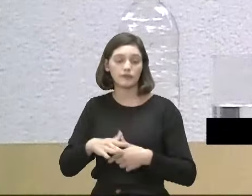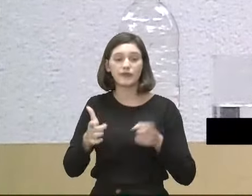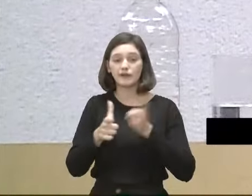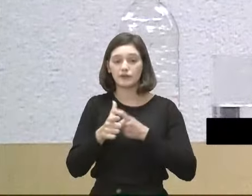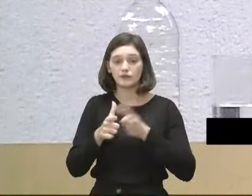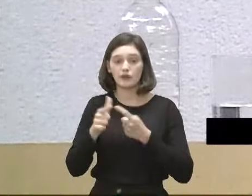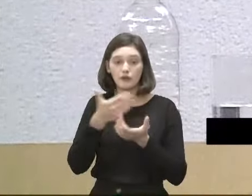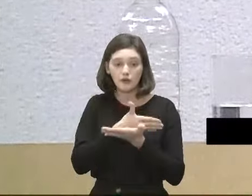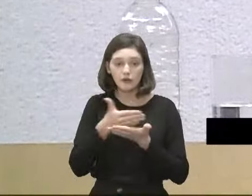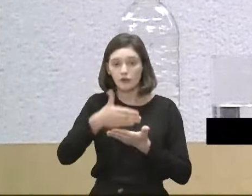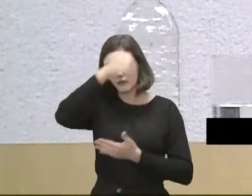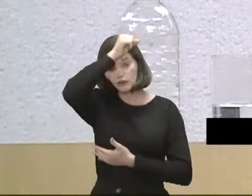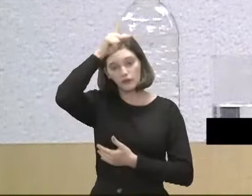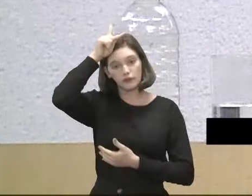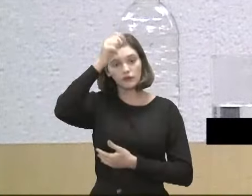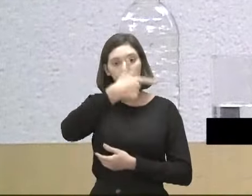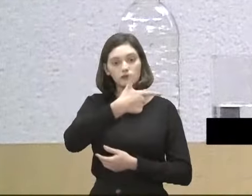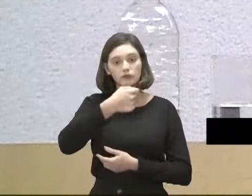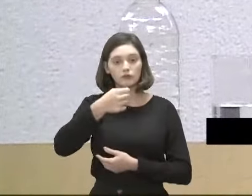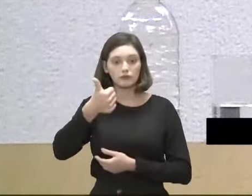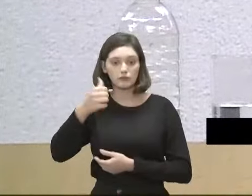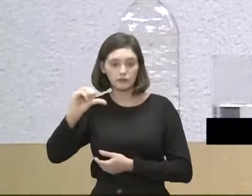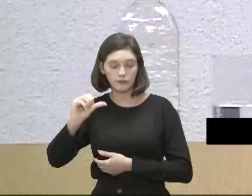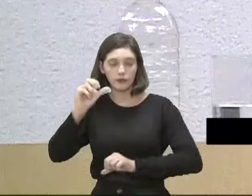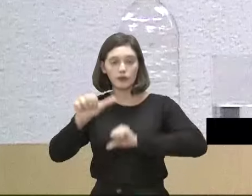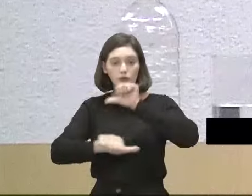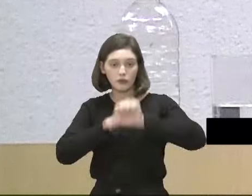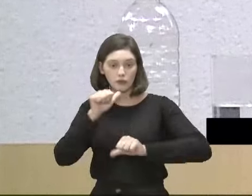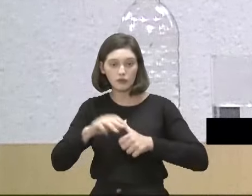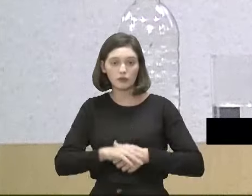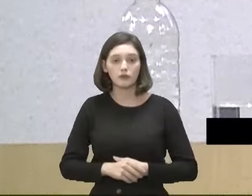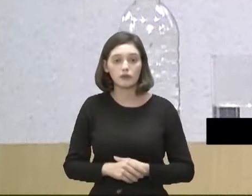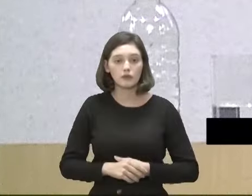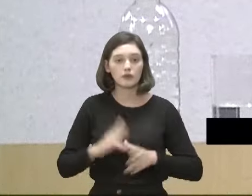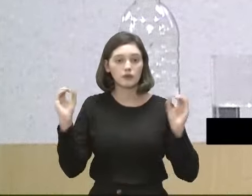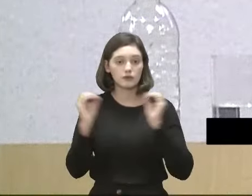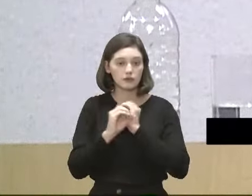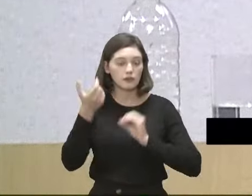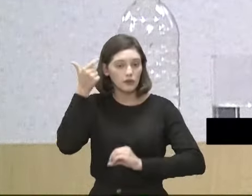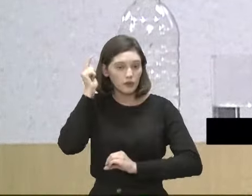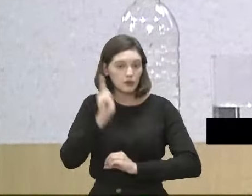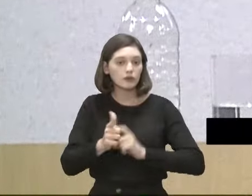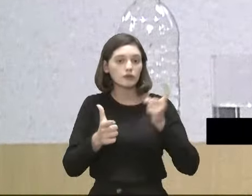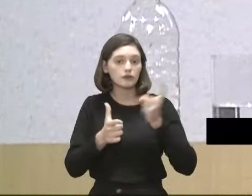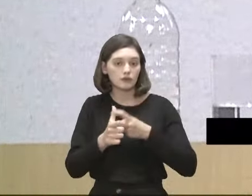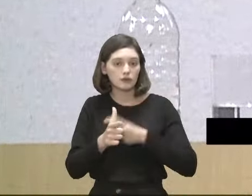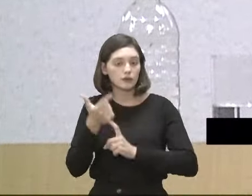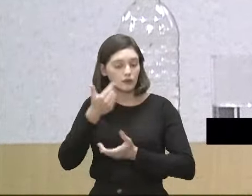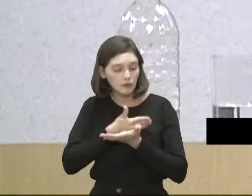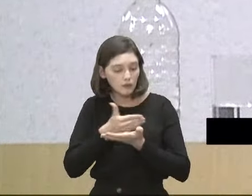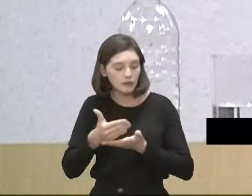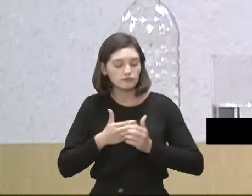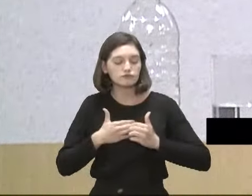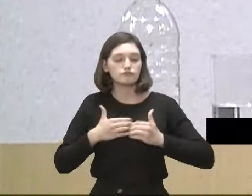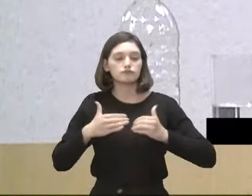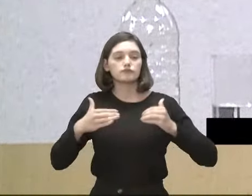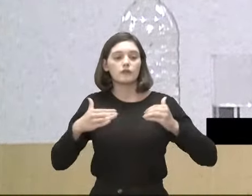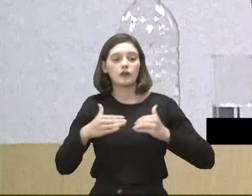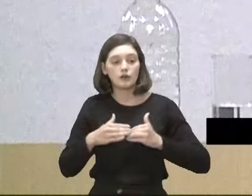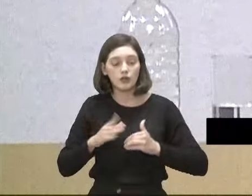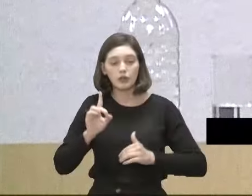que iniciou da prefeitura em 2019. Com a reforma da Previdência, zeramos ali o déficit financeiro, começamos a respirar, não só